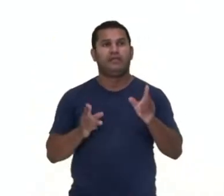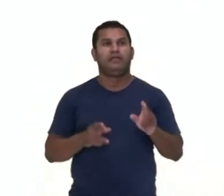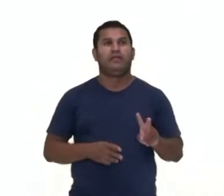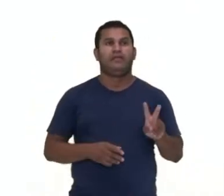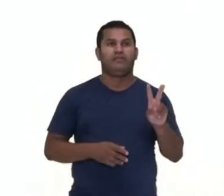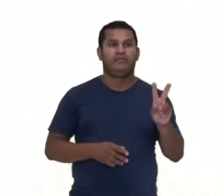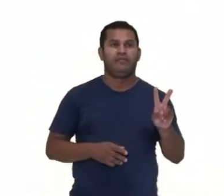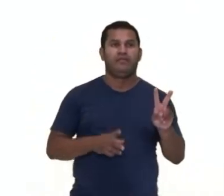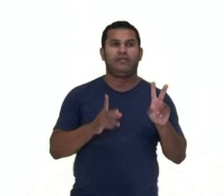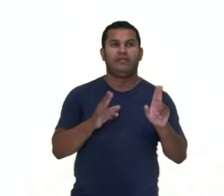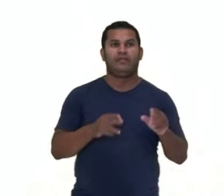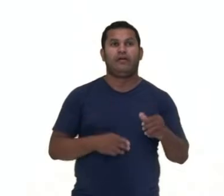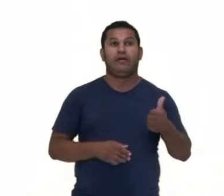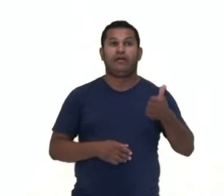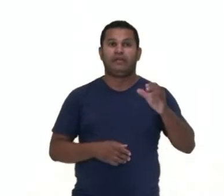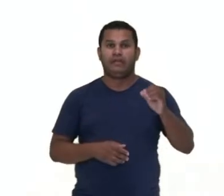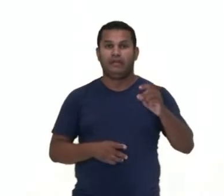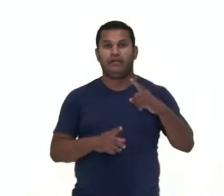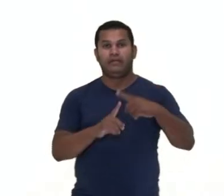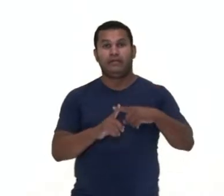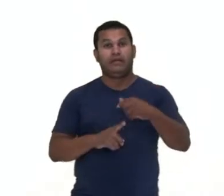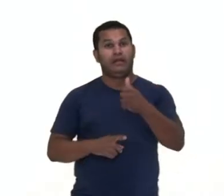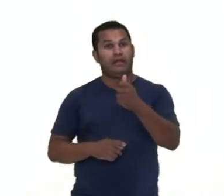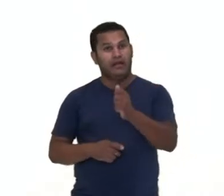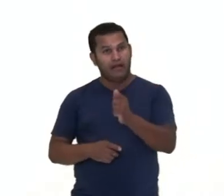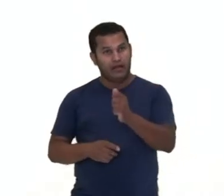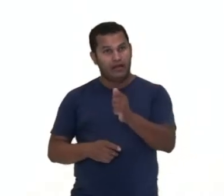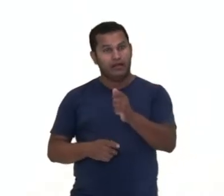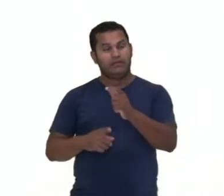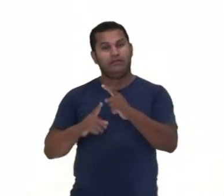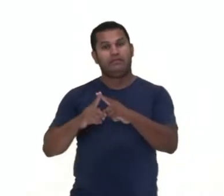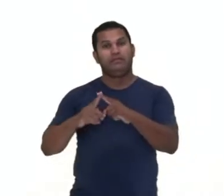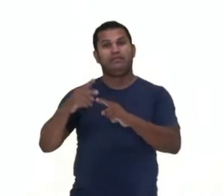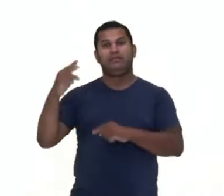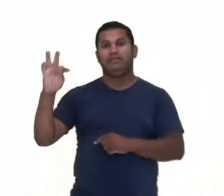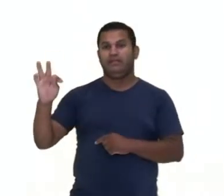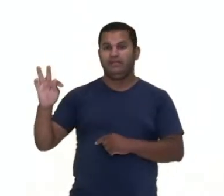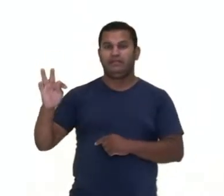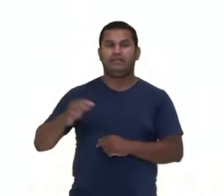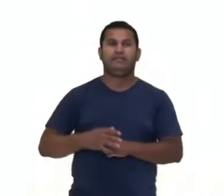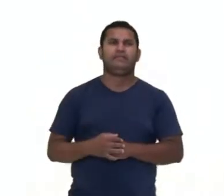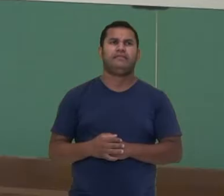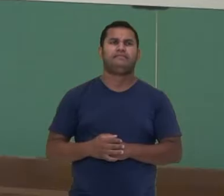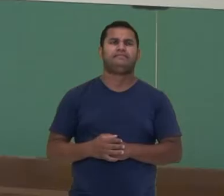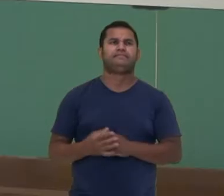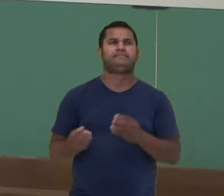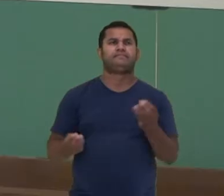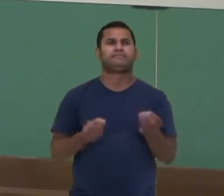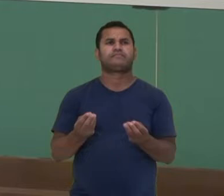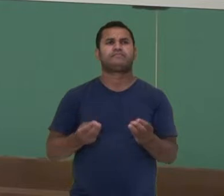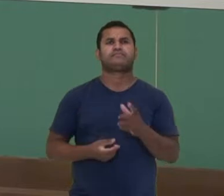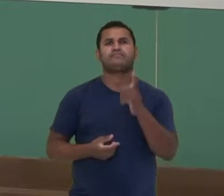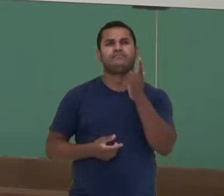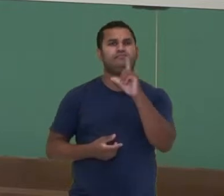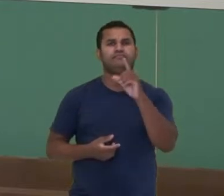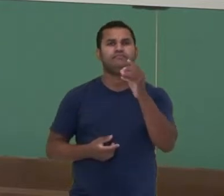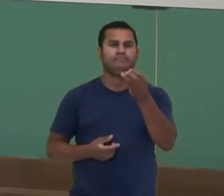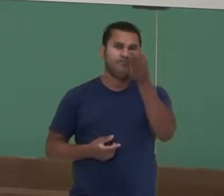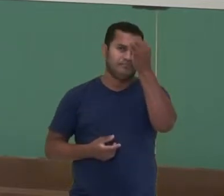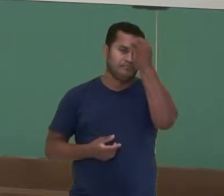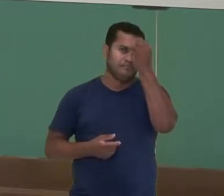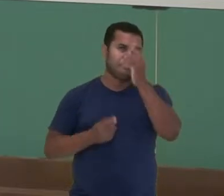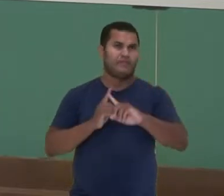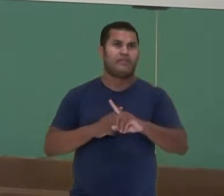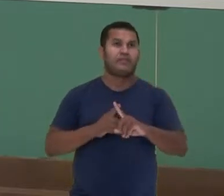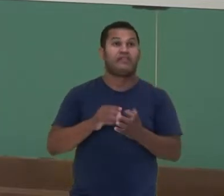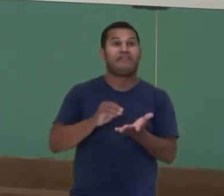vezes T. Ou seja, essa equação aqui ela fica com duas variáveis. Então, eu não consigo determinar a aceleração porque me falta o tempo.